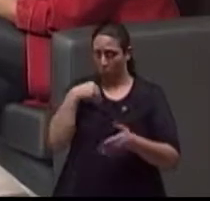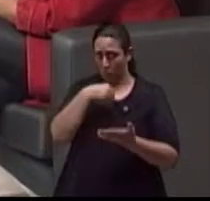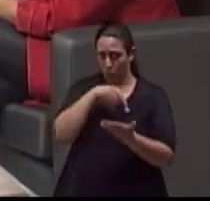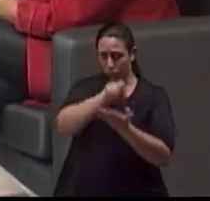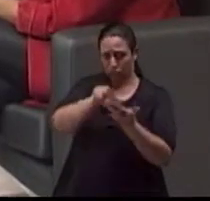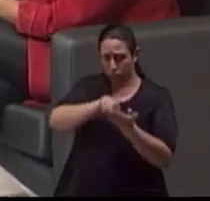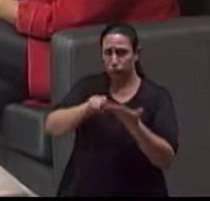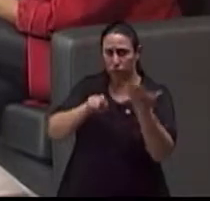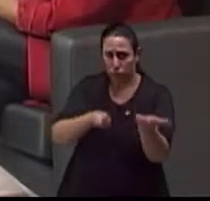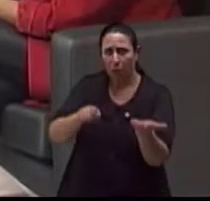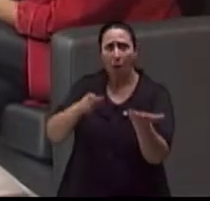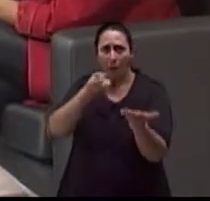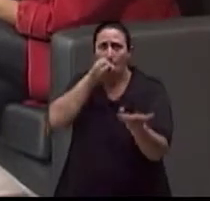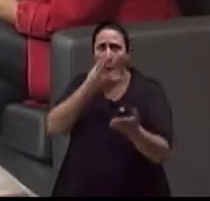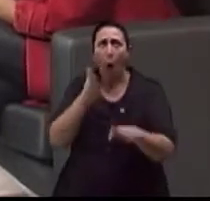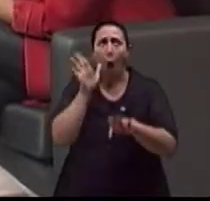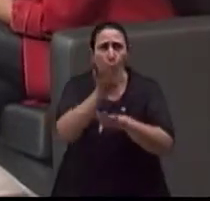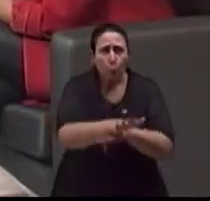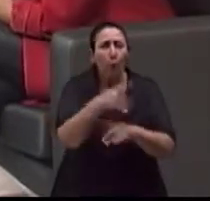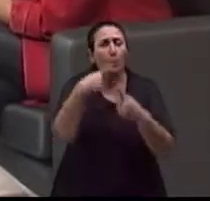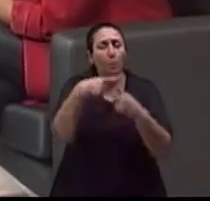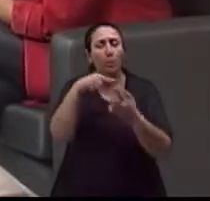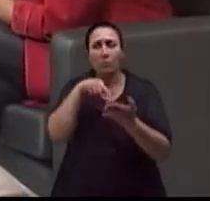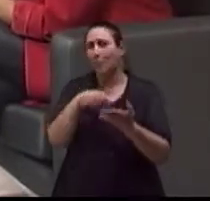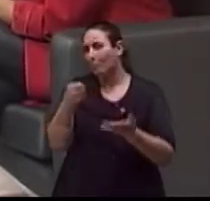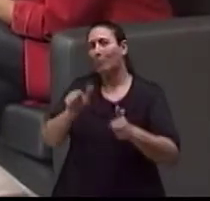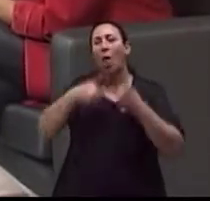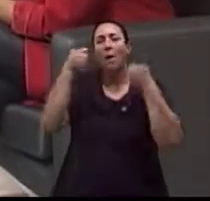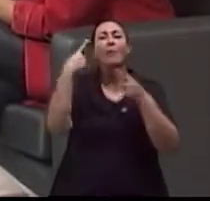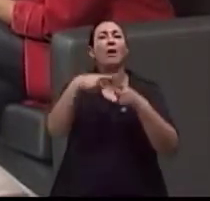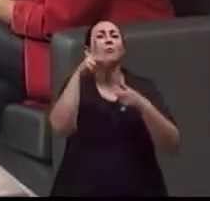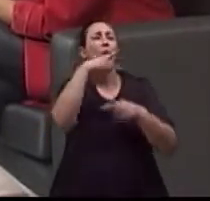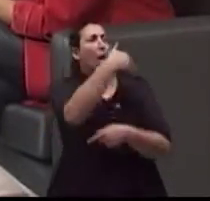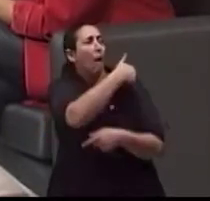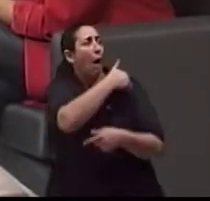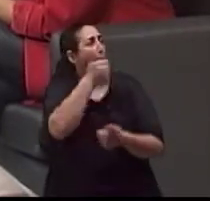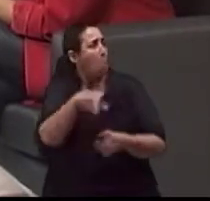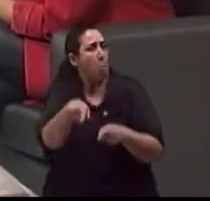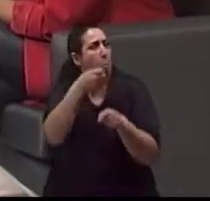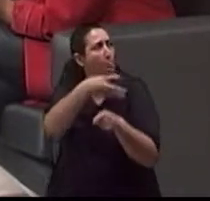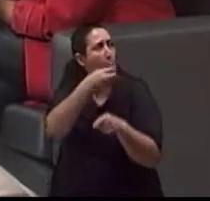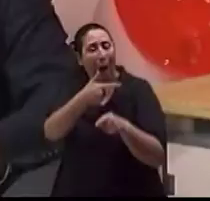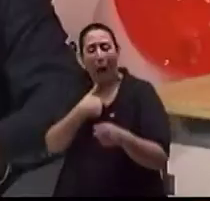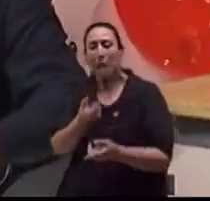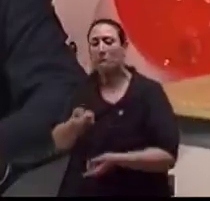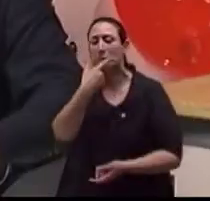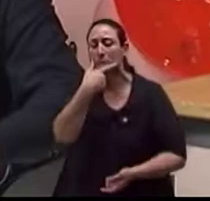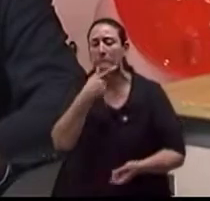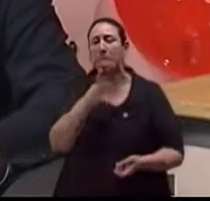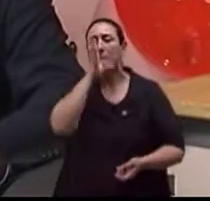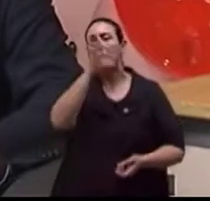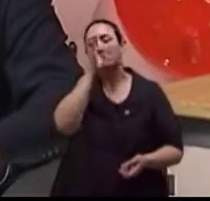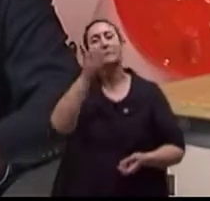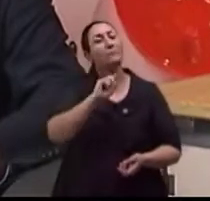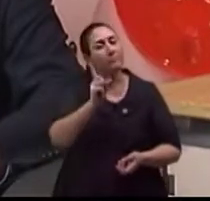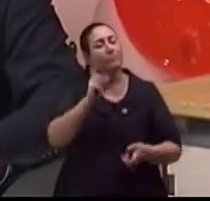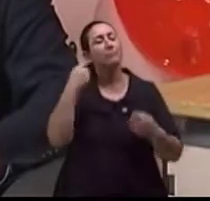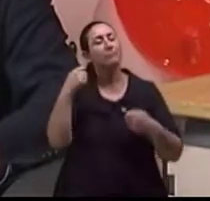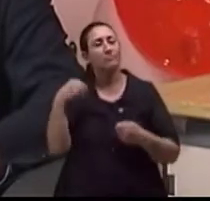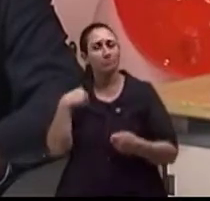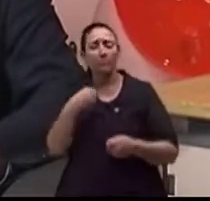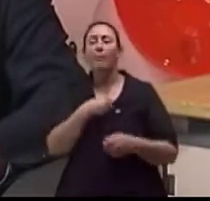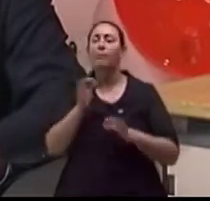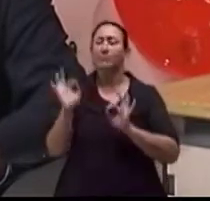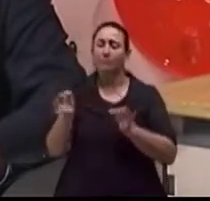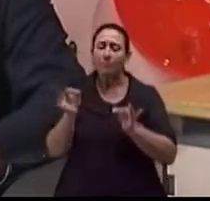vai fazer mais efeito do que tomou porque o amigo tomou fala comigo Dr concordo perfeitamente até porque as doses são diferentes